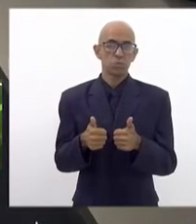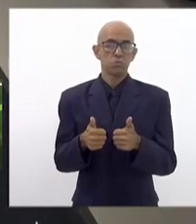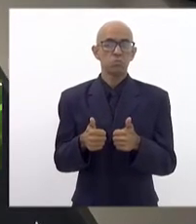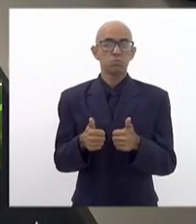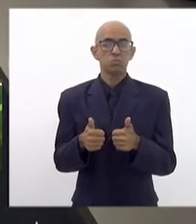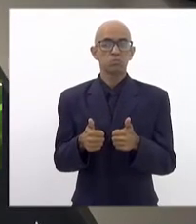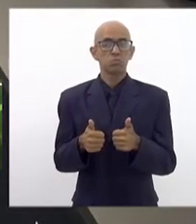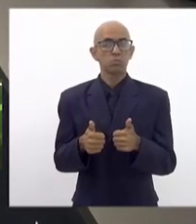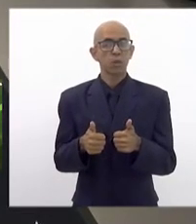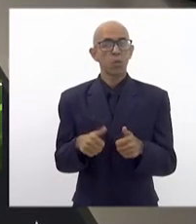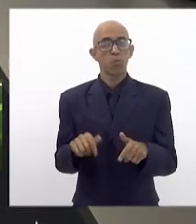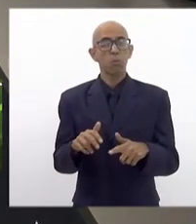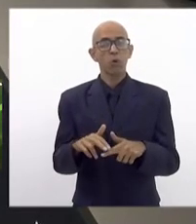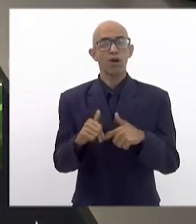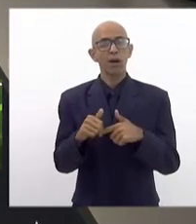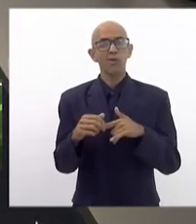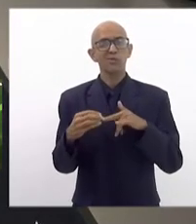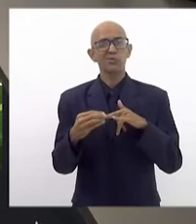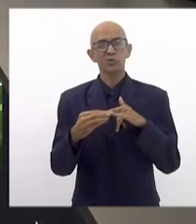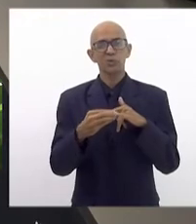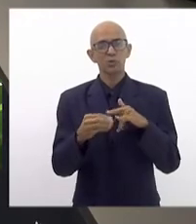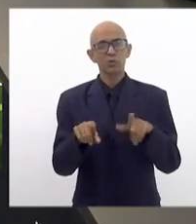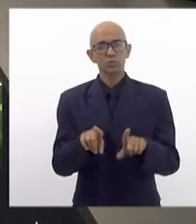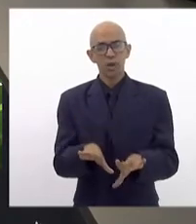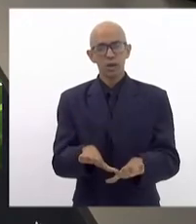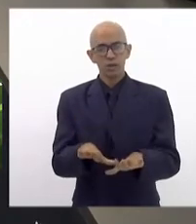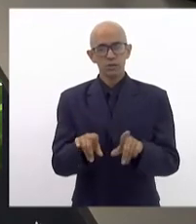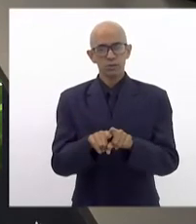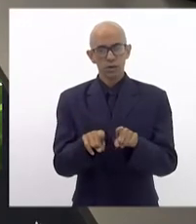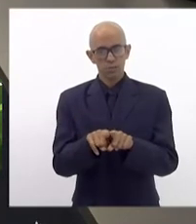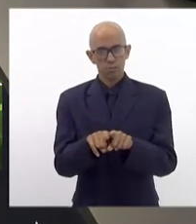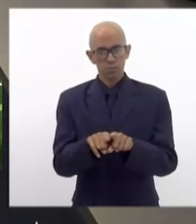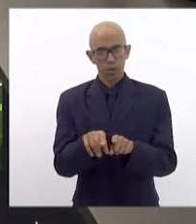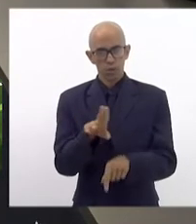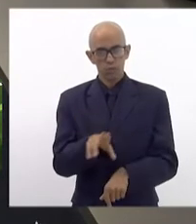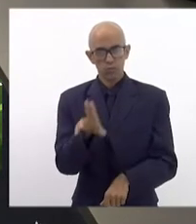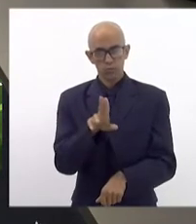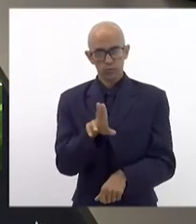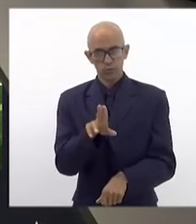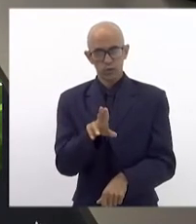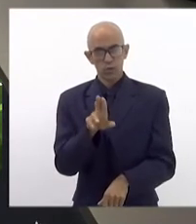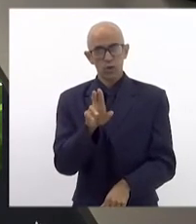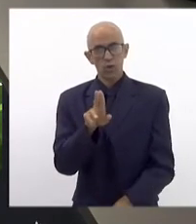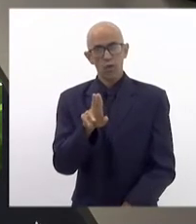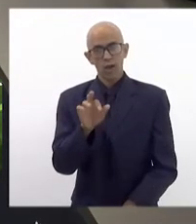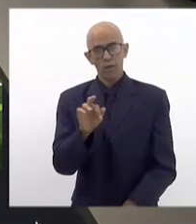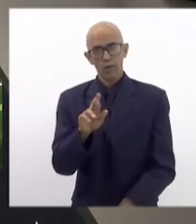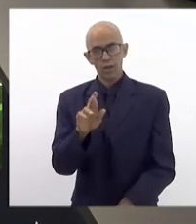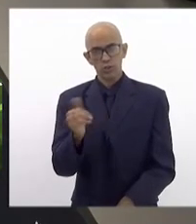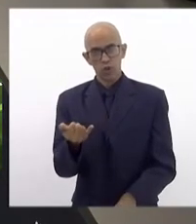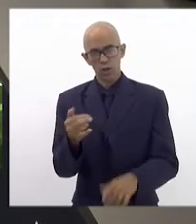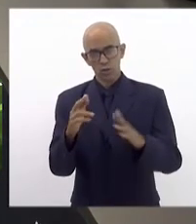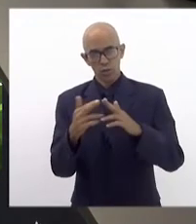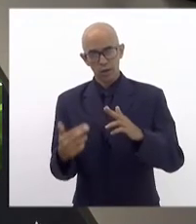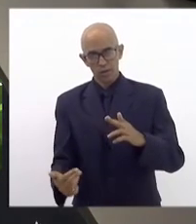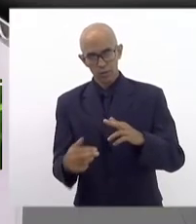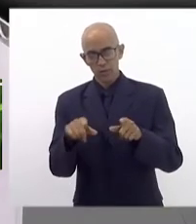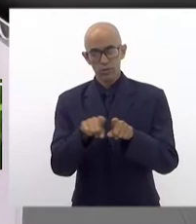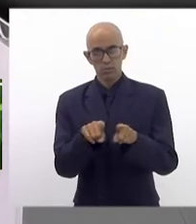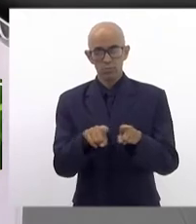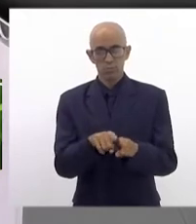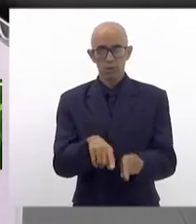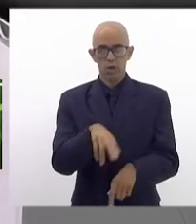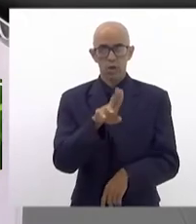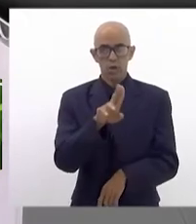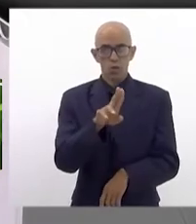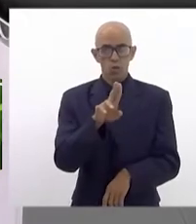com a Fiocruz, mas também com as universidades, com a Universidade do Estado do Rio de Janeiro, com a UFRJ, enfim, com a UENF, não é, que